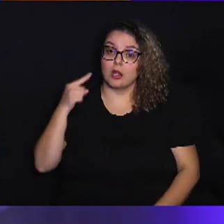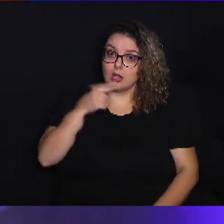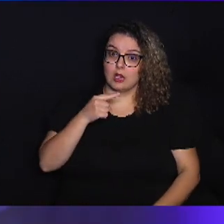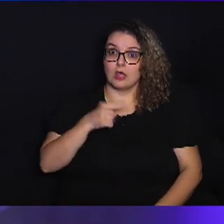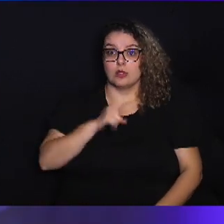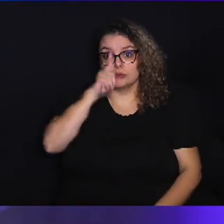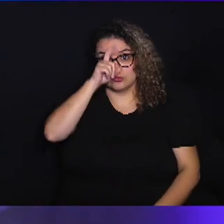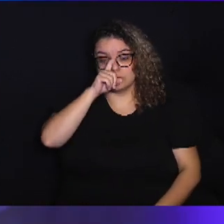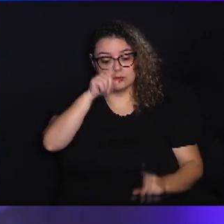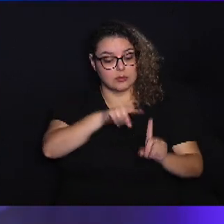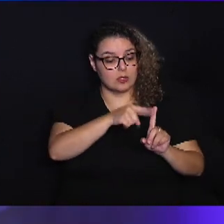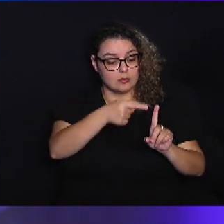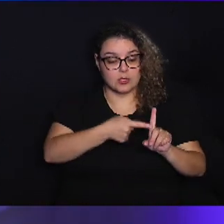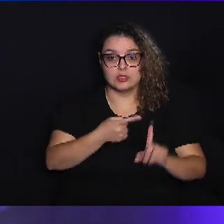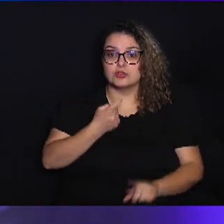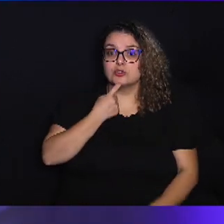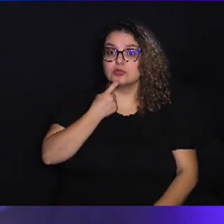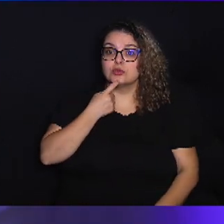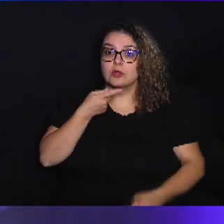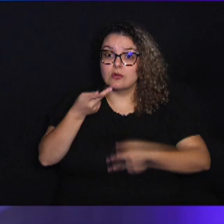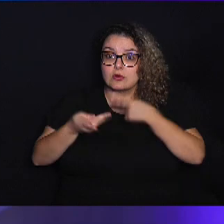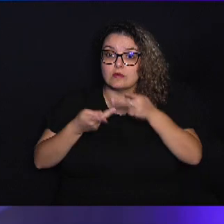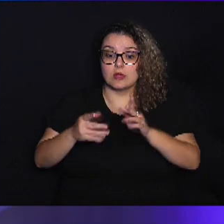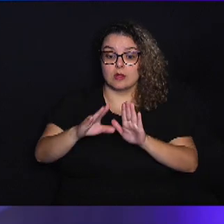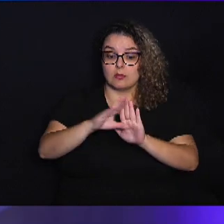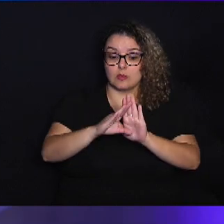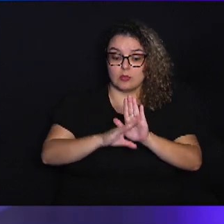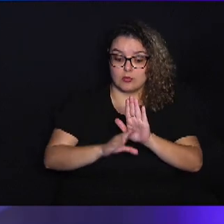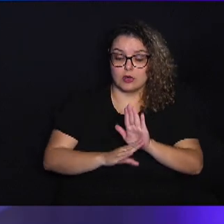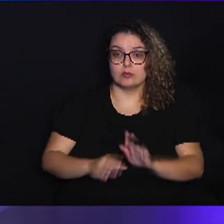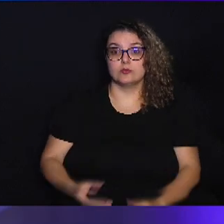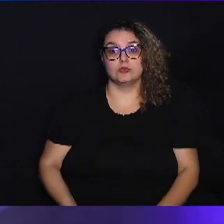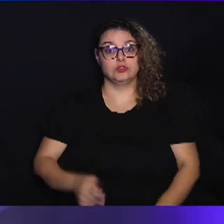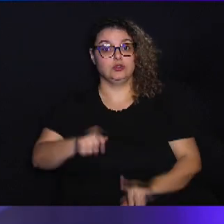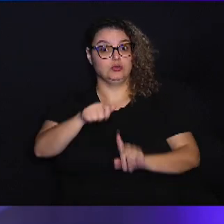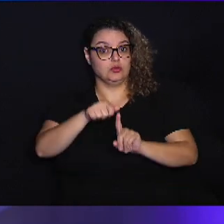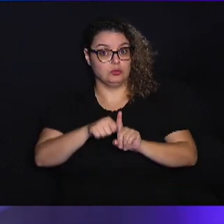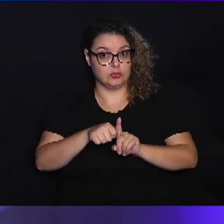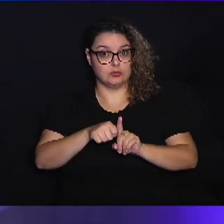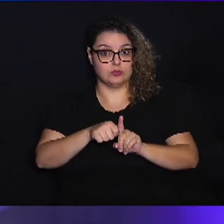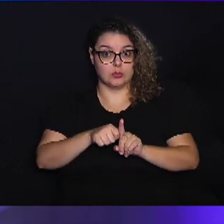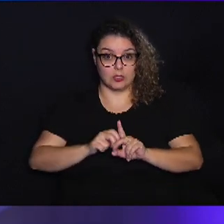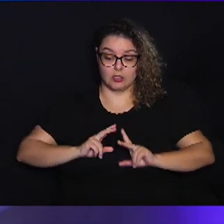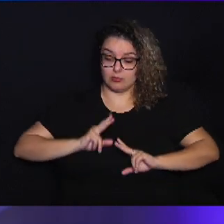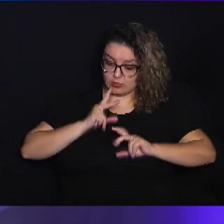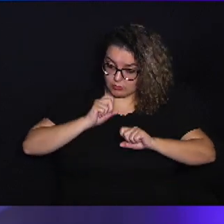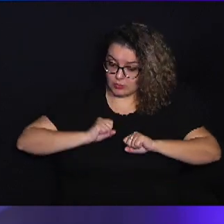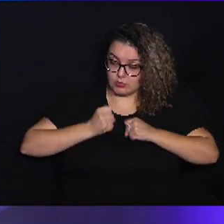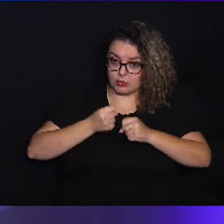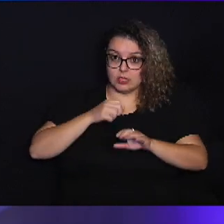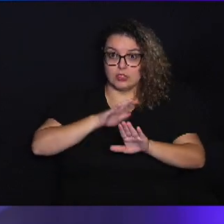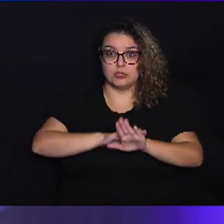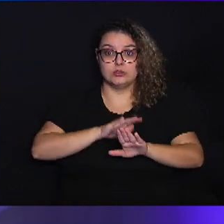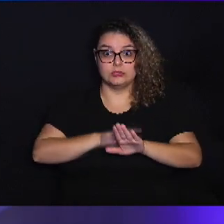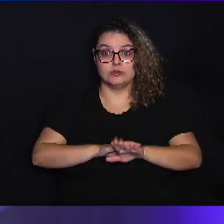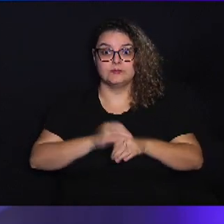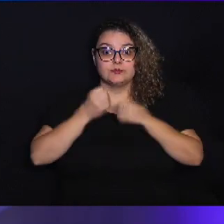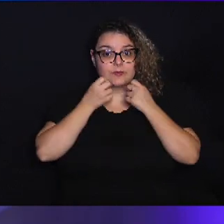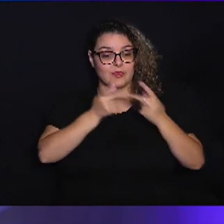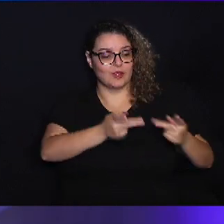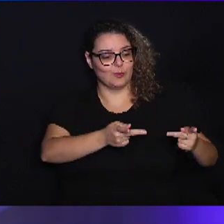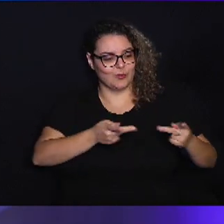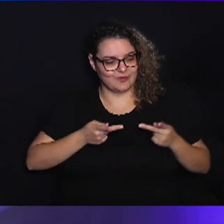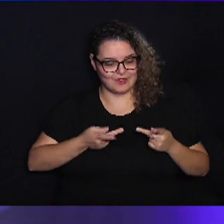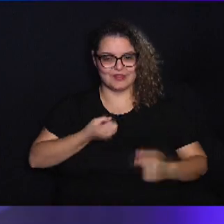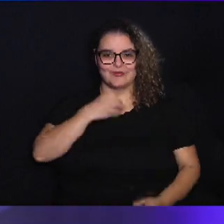de Campinas e vai nos contar a programação sobre o mês e reforçar este ato. Então, seja bem-vinda